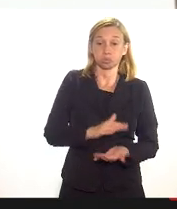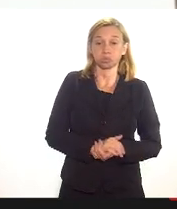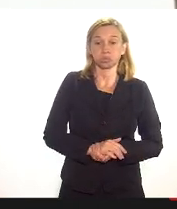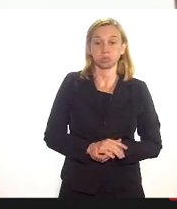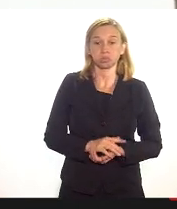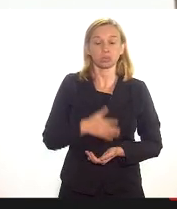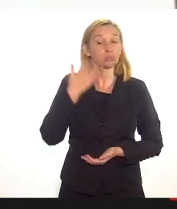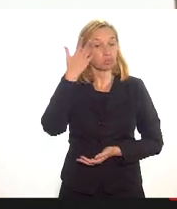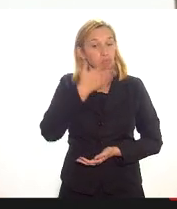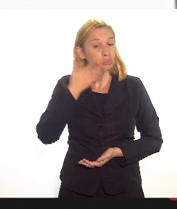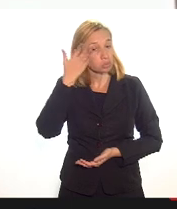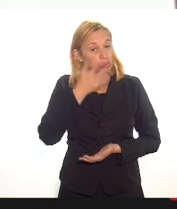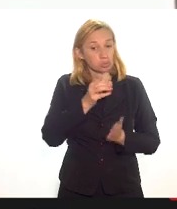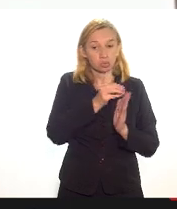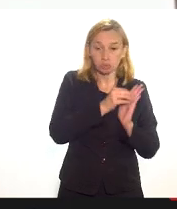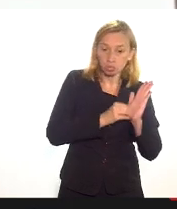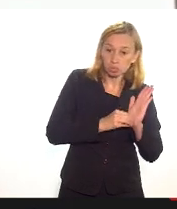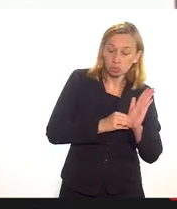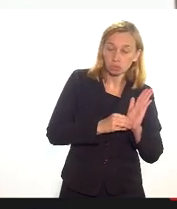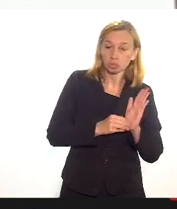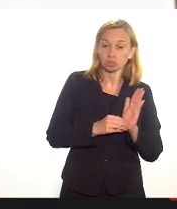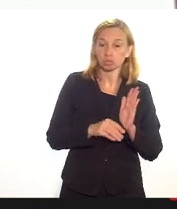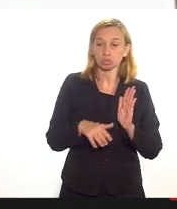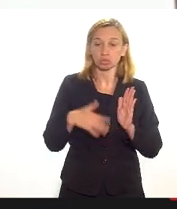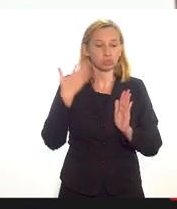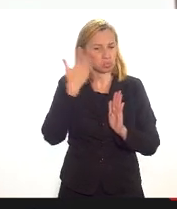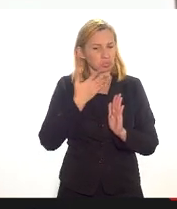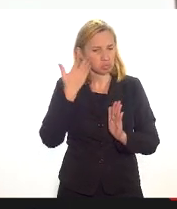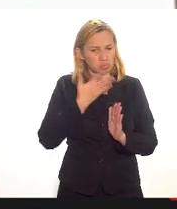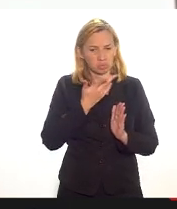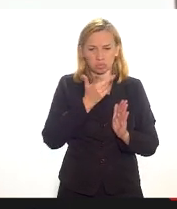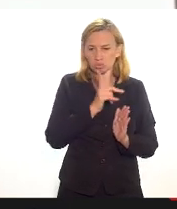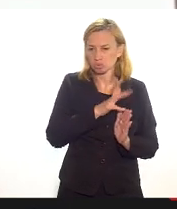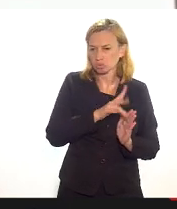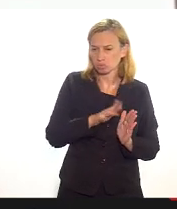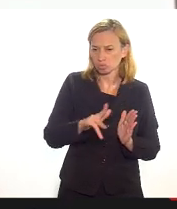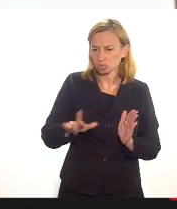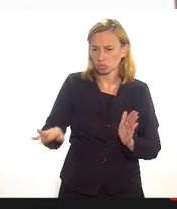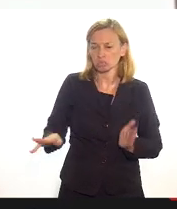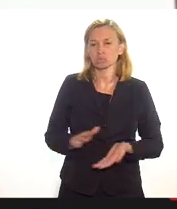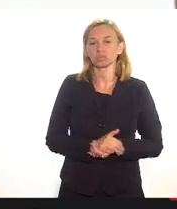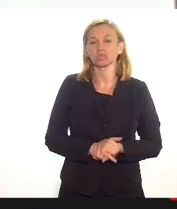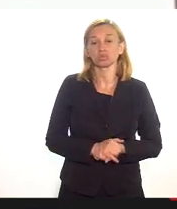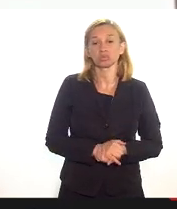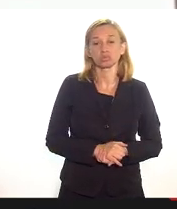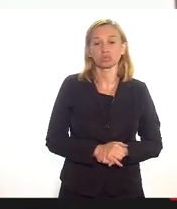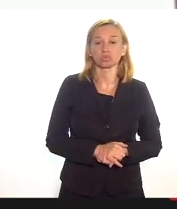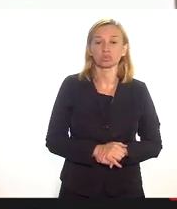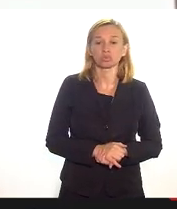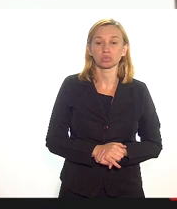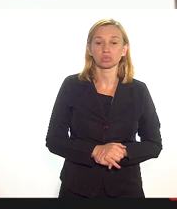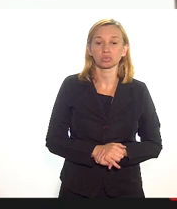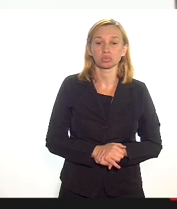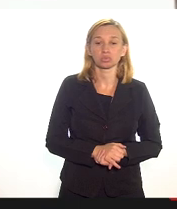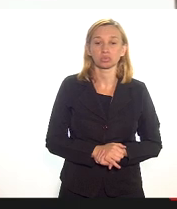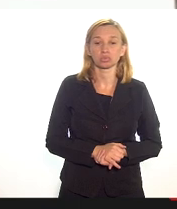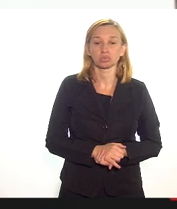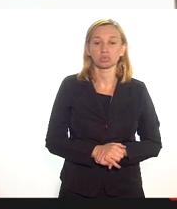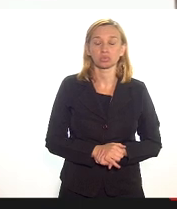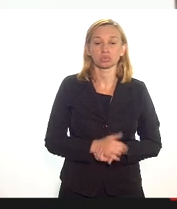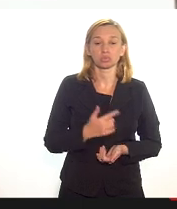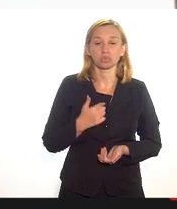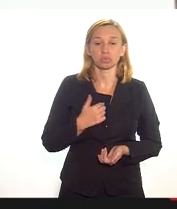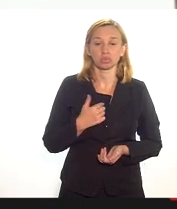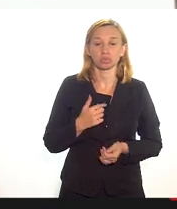palestras, ofícios, comentários, etc., etc., que eu fiz em